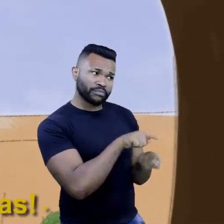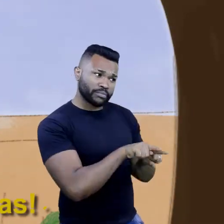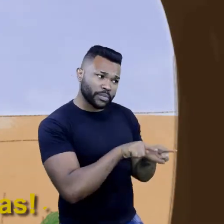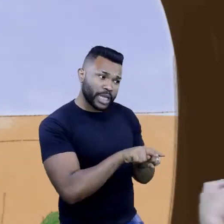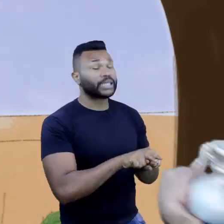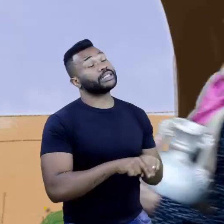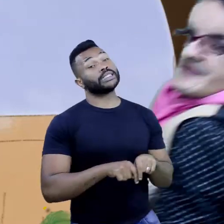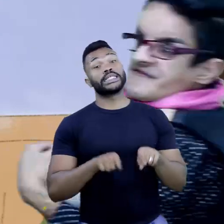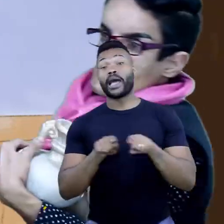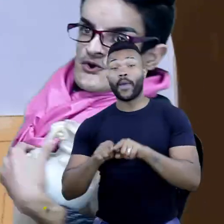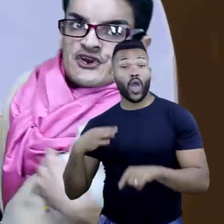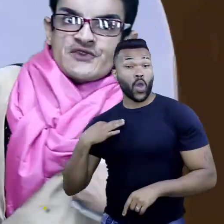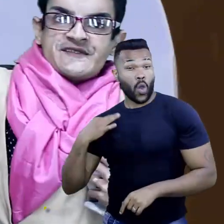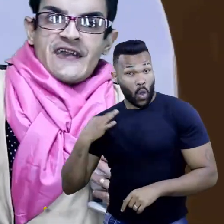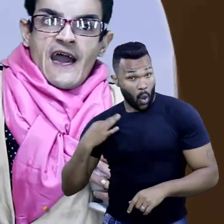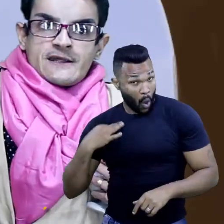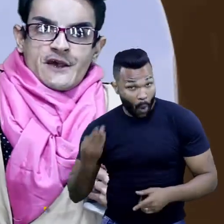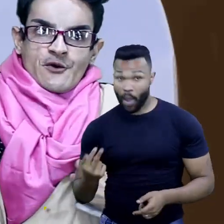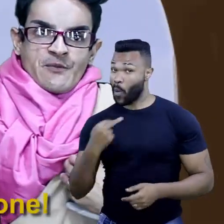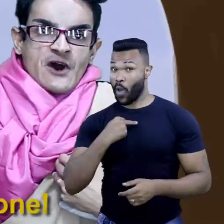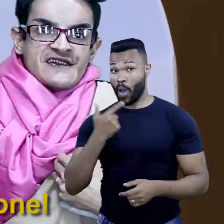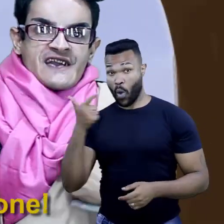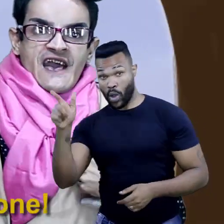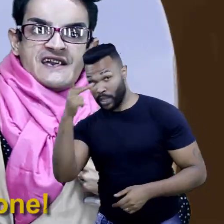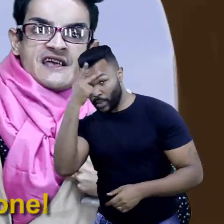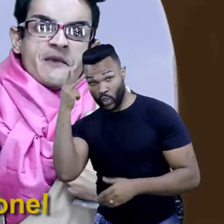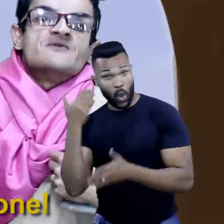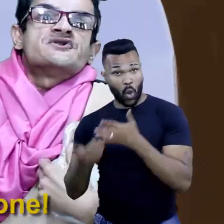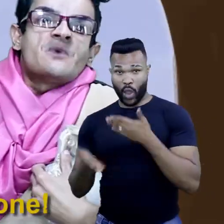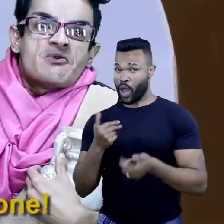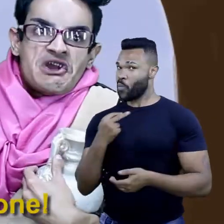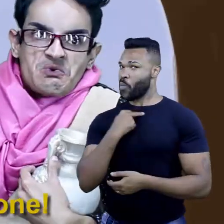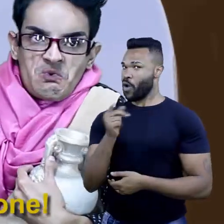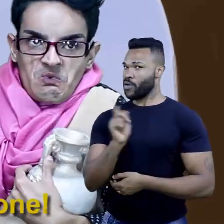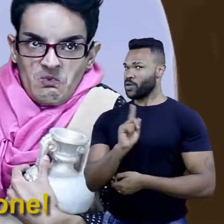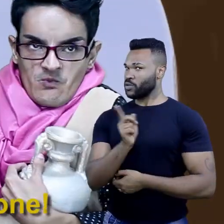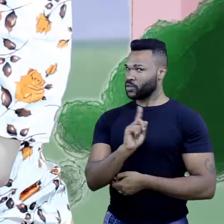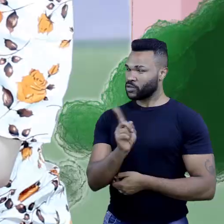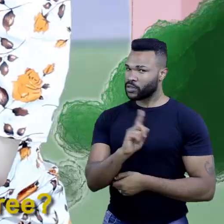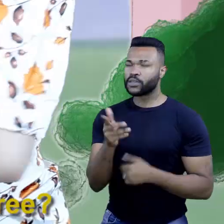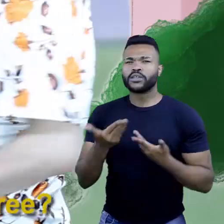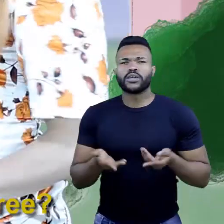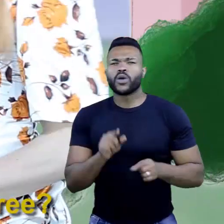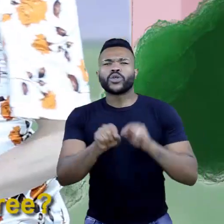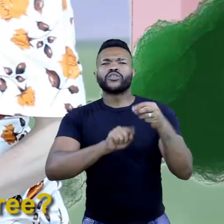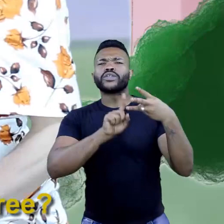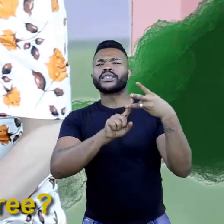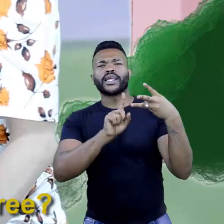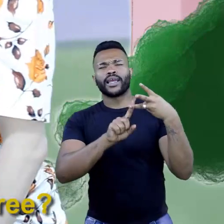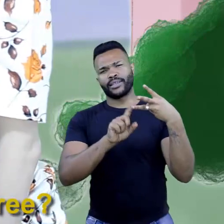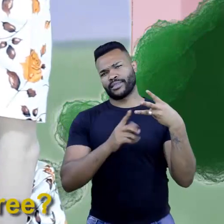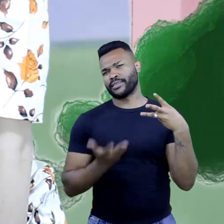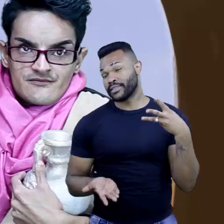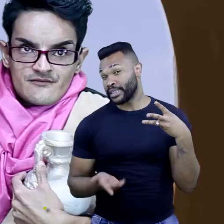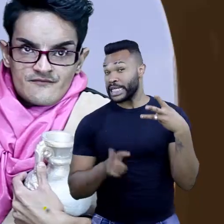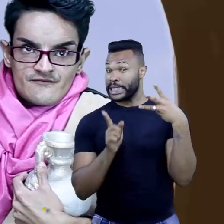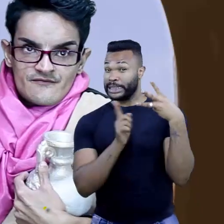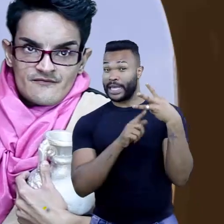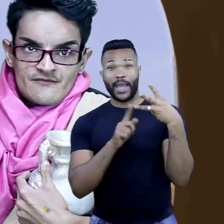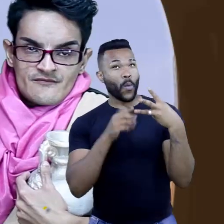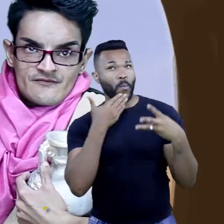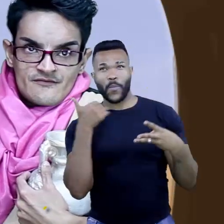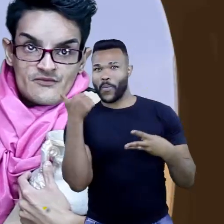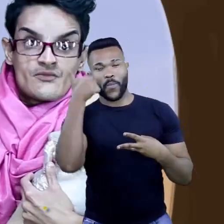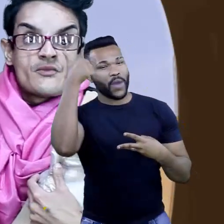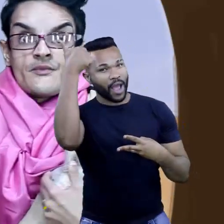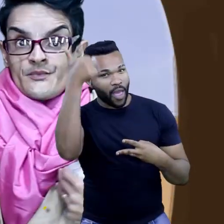tem. E os figurinos, gata, não podem cair na mão de qualquer um. E qual é o motivo número 3? O 3